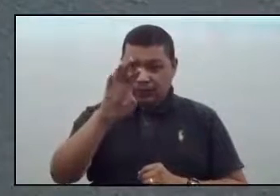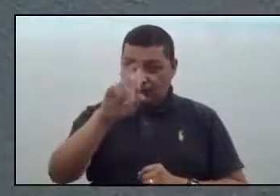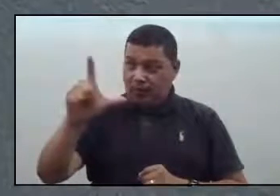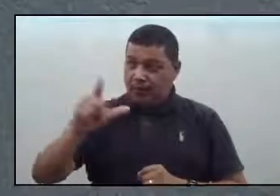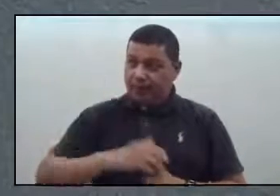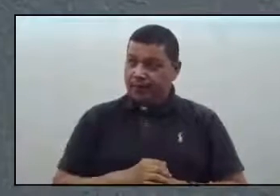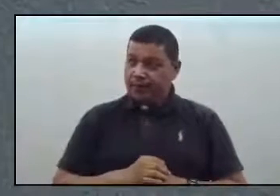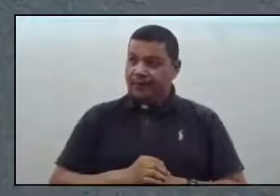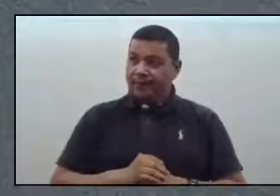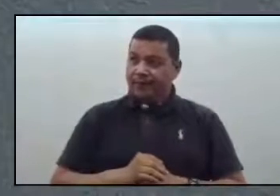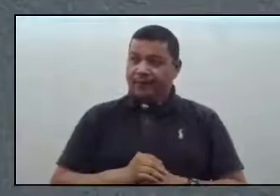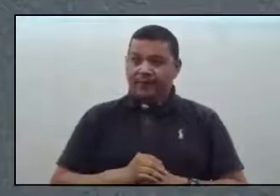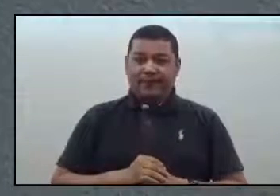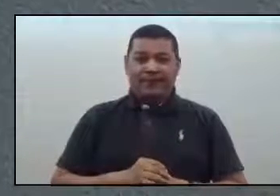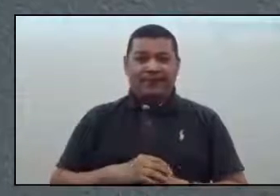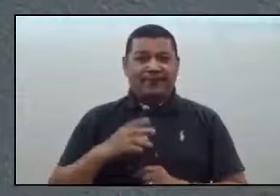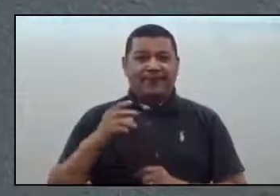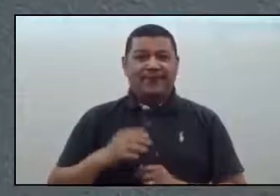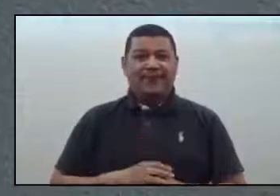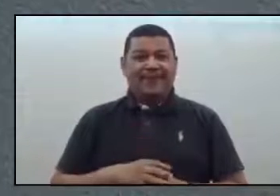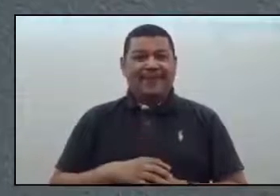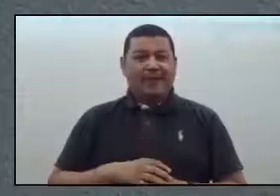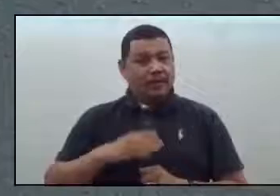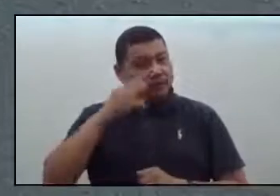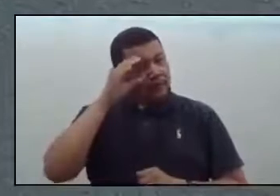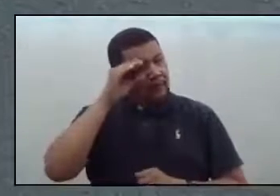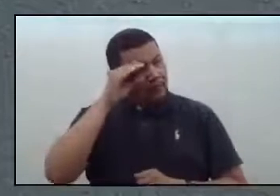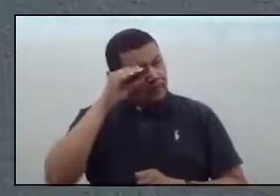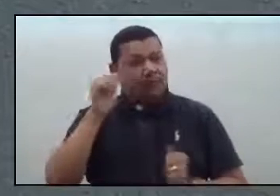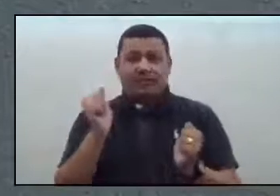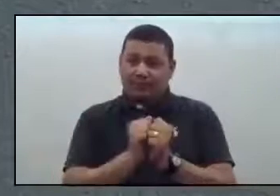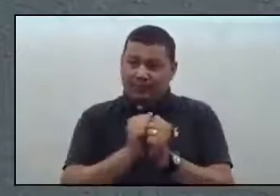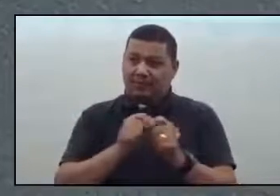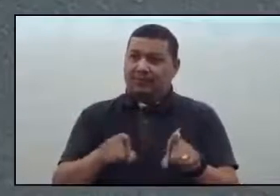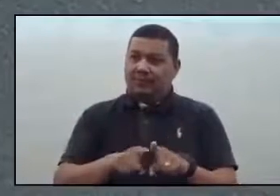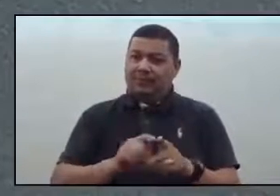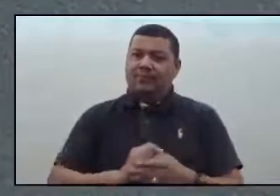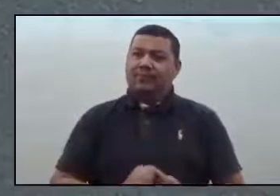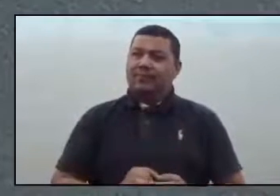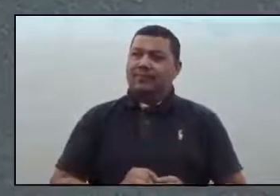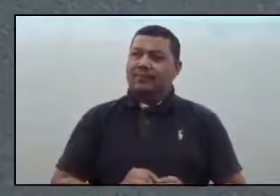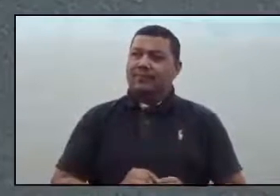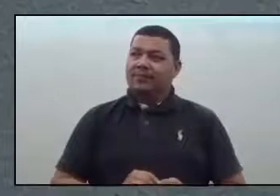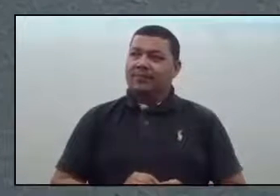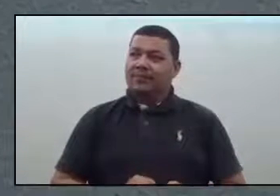vereador Paulinho também esteve presente lá, prestigiando a sua equipe. É,